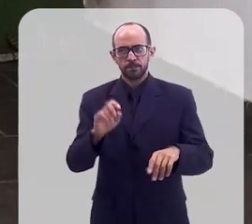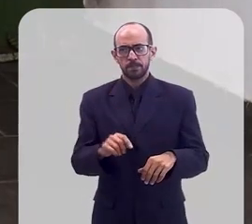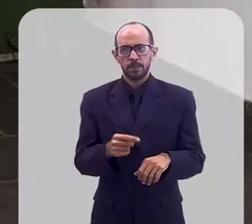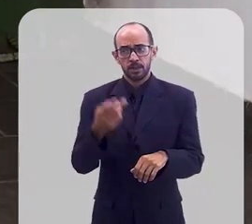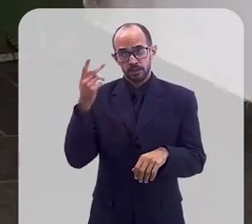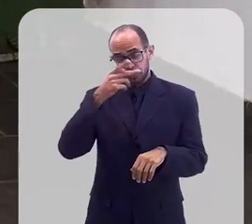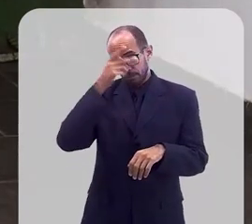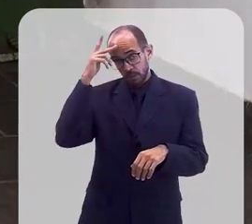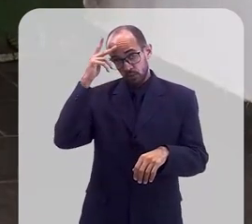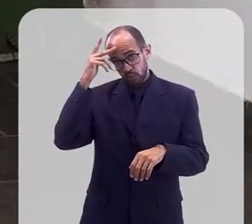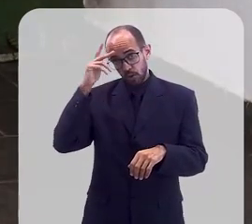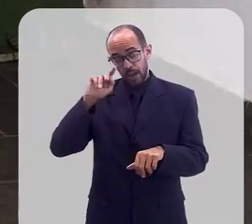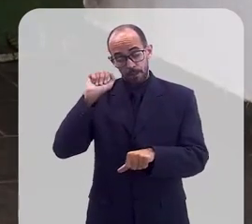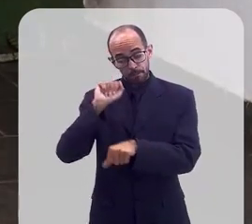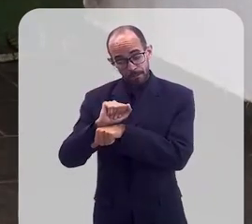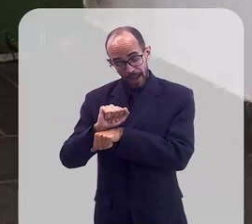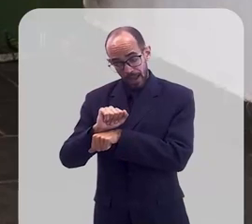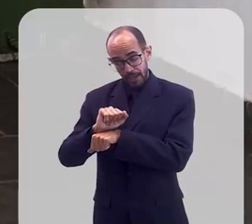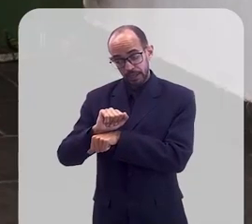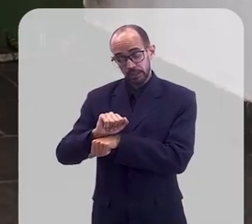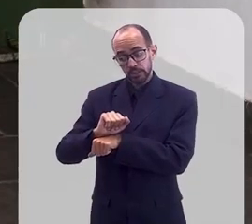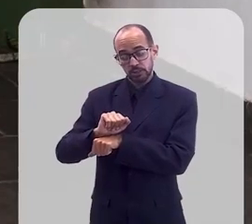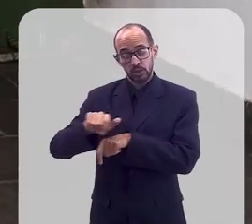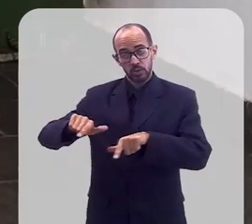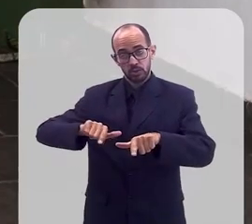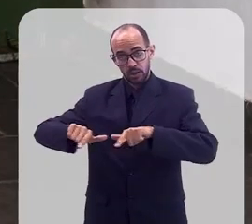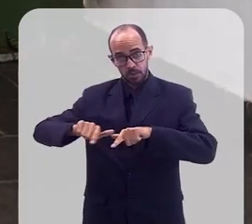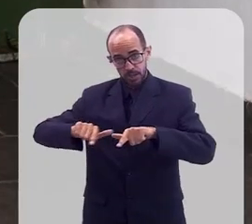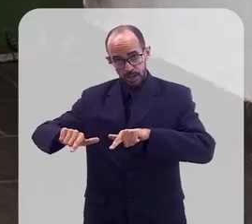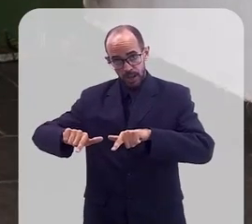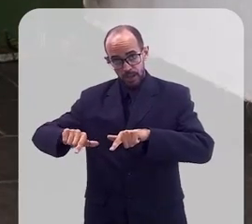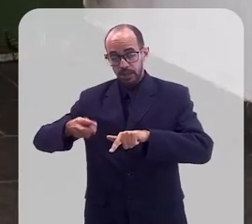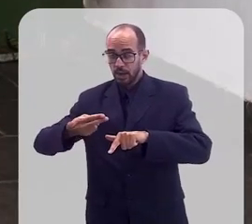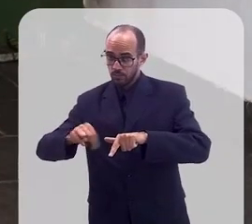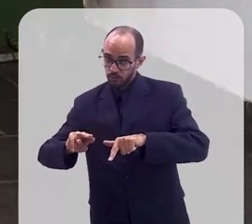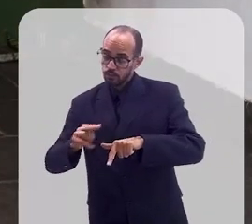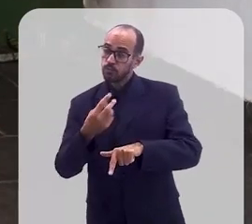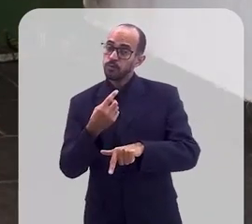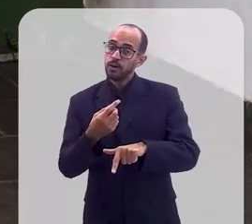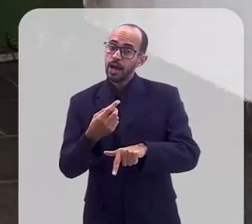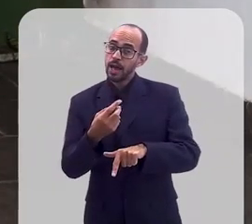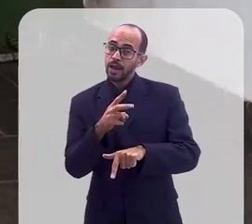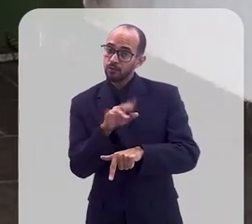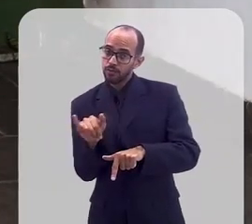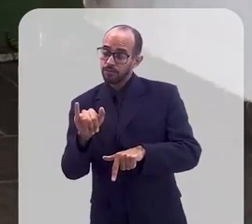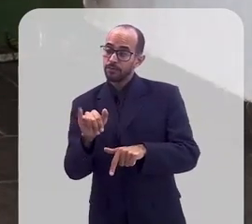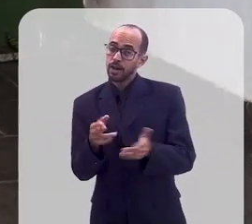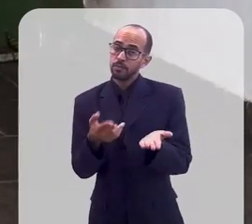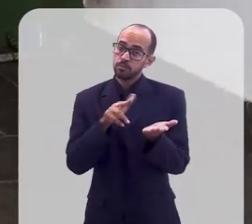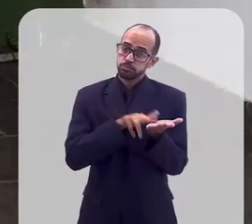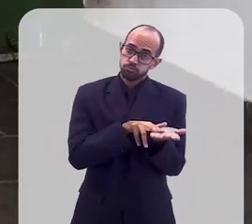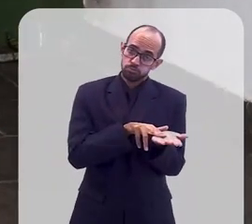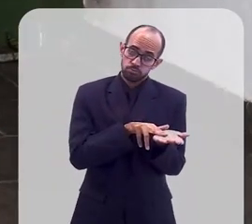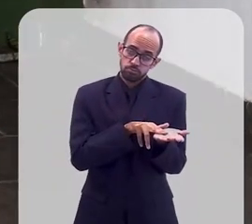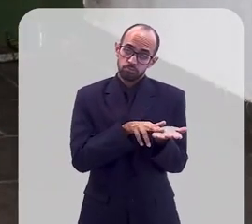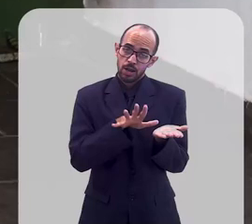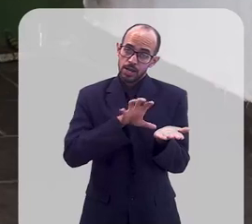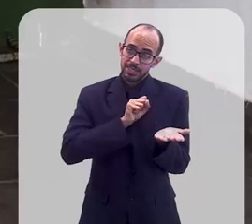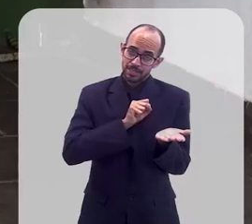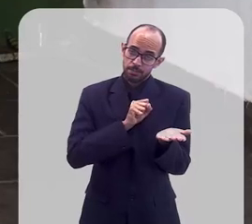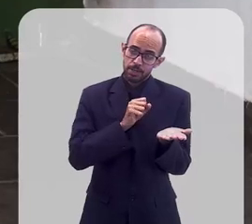passa de ser um mediador, de ser um tarefeiro, para ser paciente nesse momento.